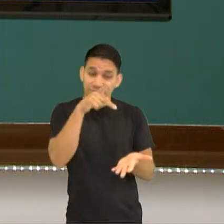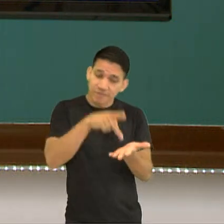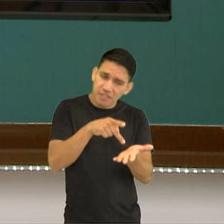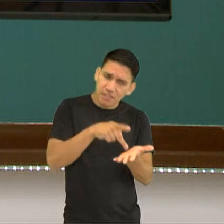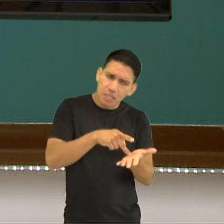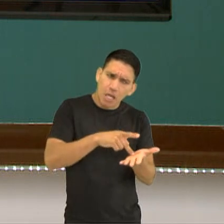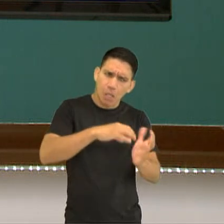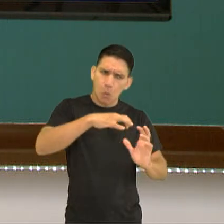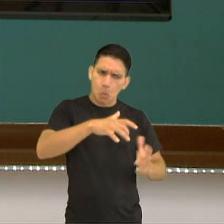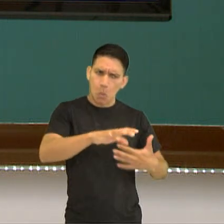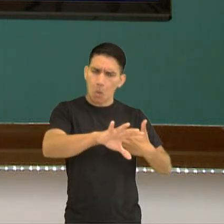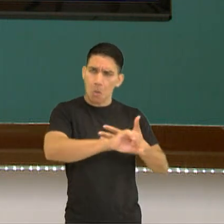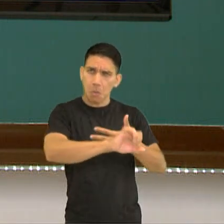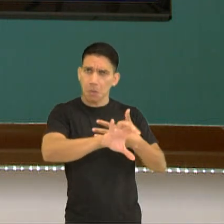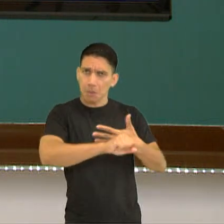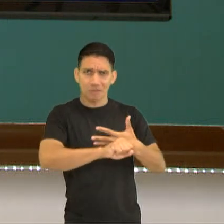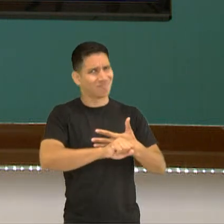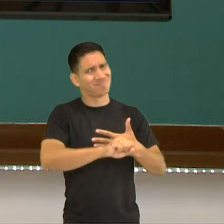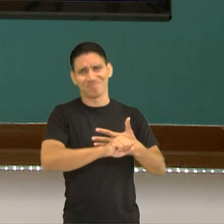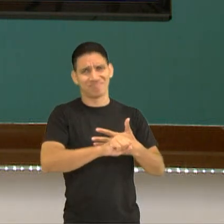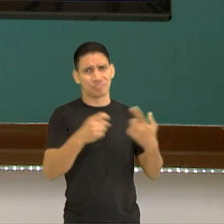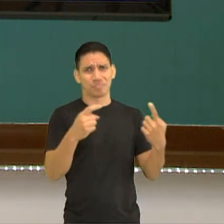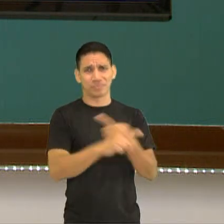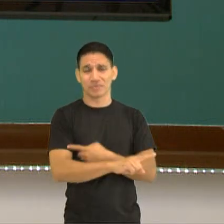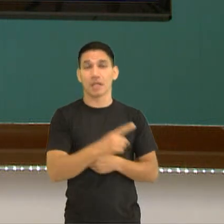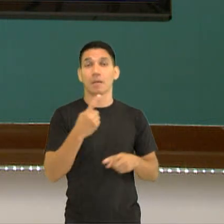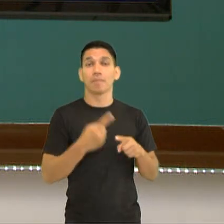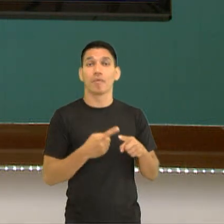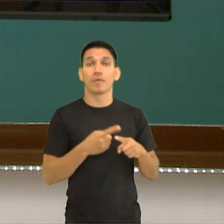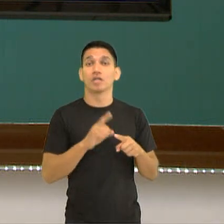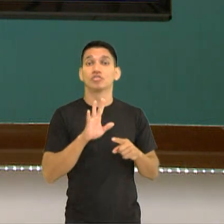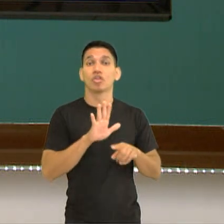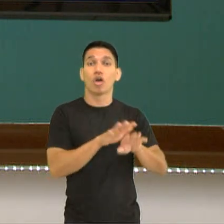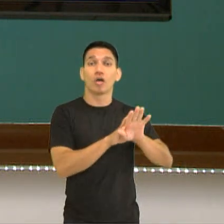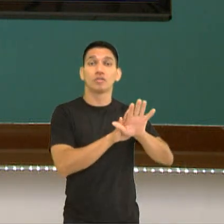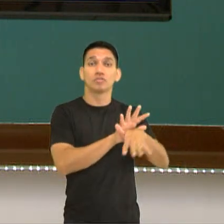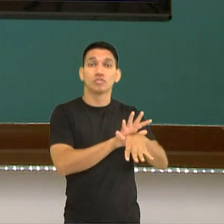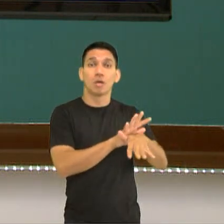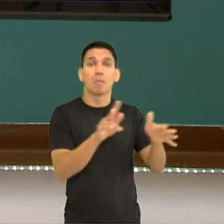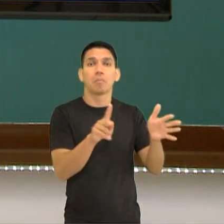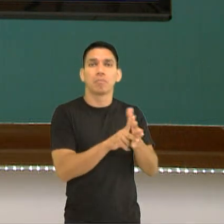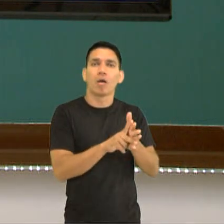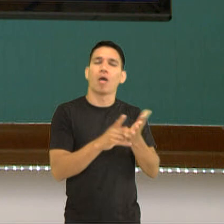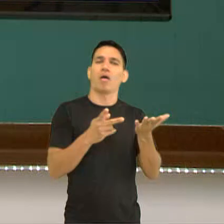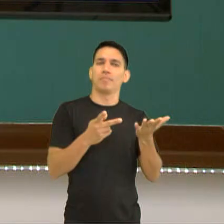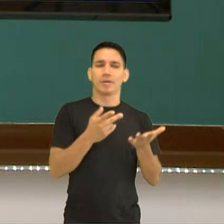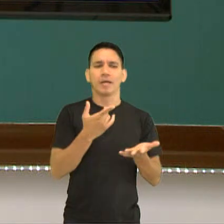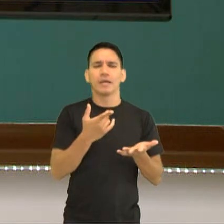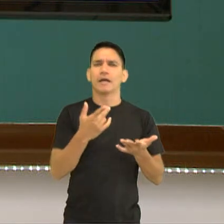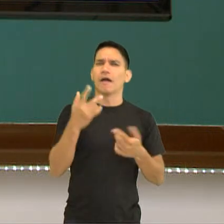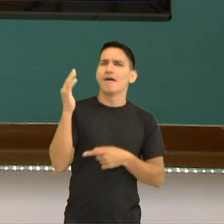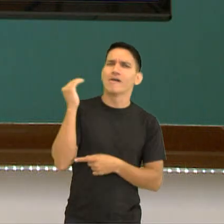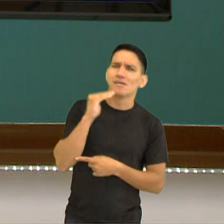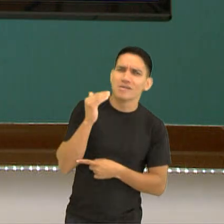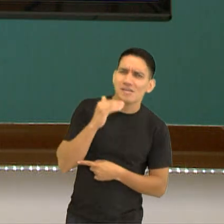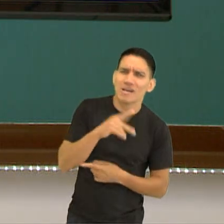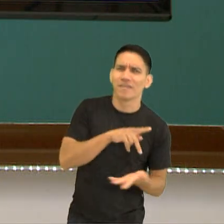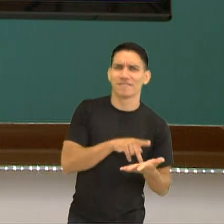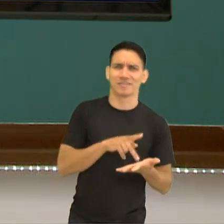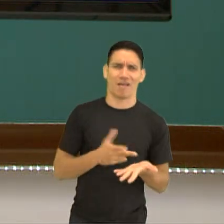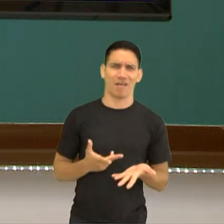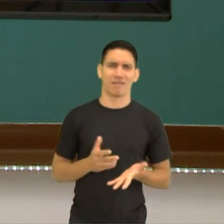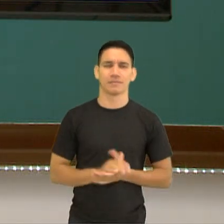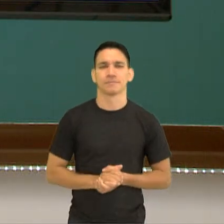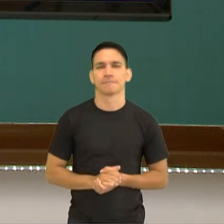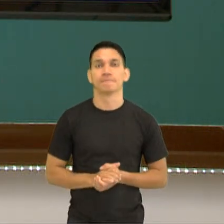não é verdade. A aparência sensível, ela nos traz apenas sombras, cópias imperfeitas da realidade, tá bem? Bom,